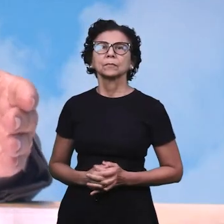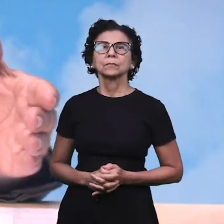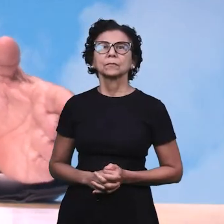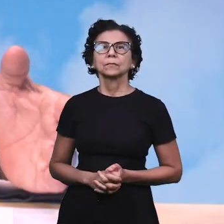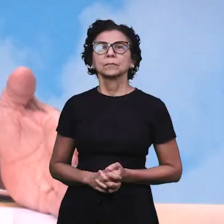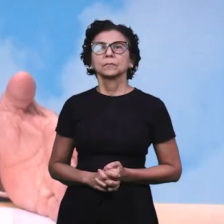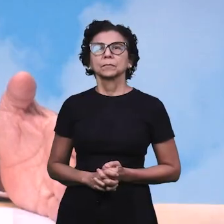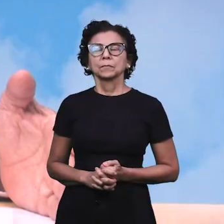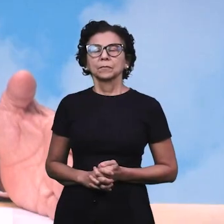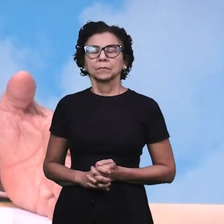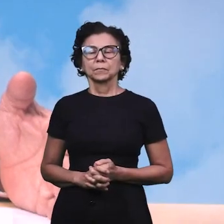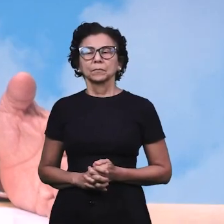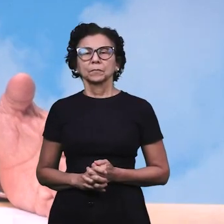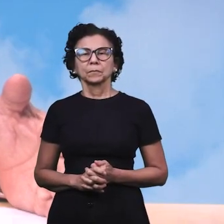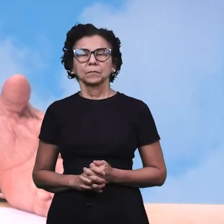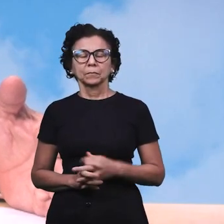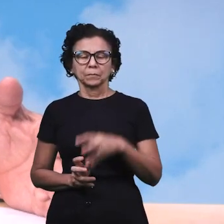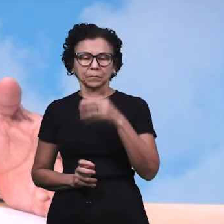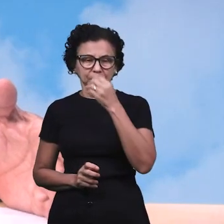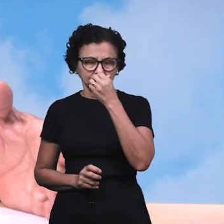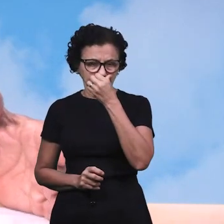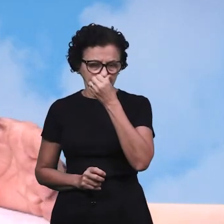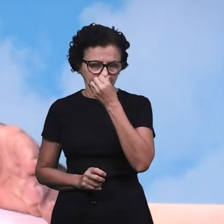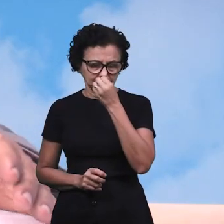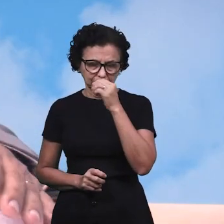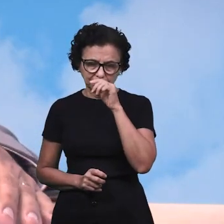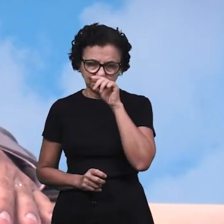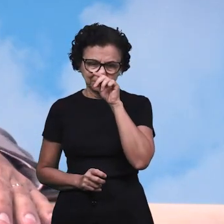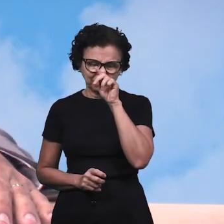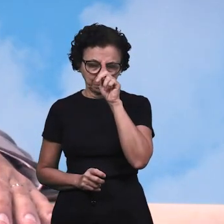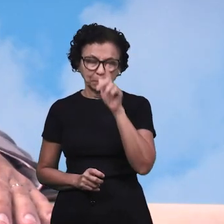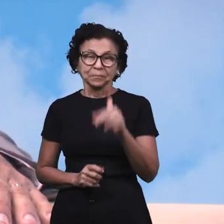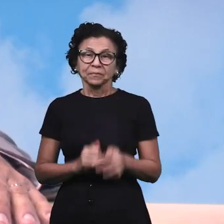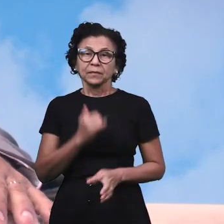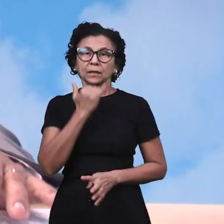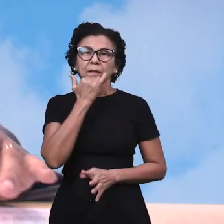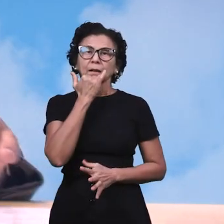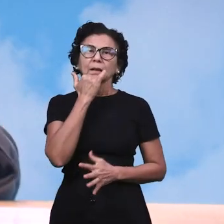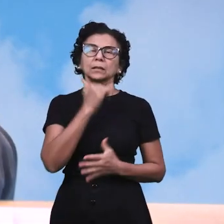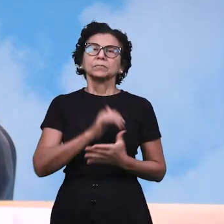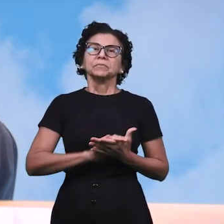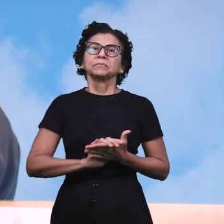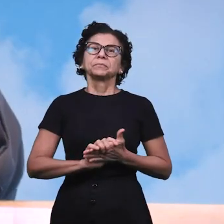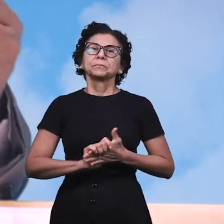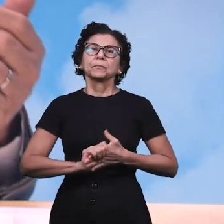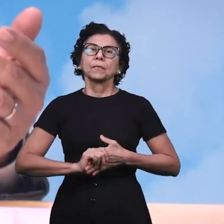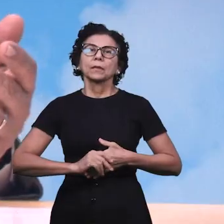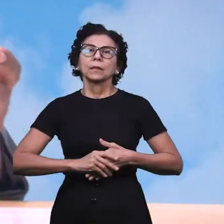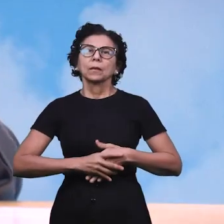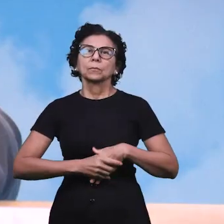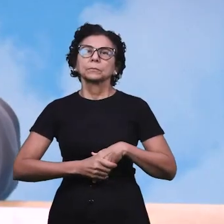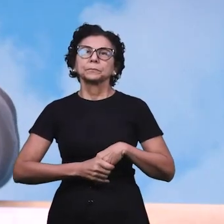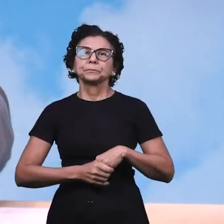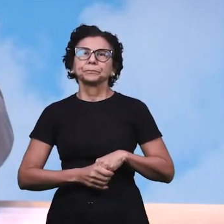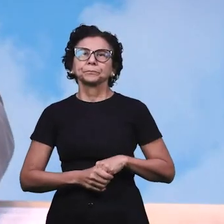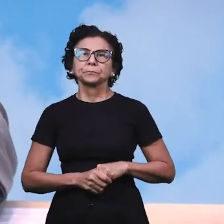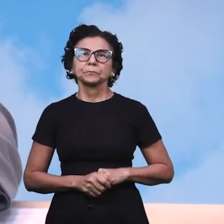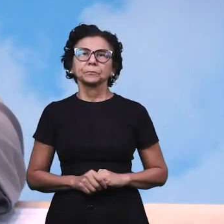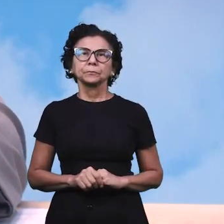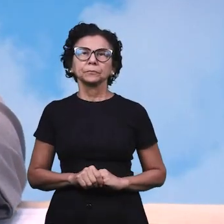A parte que nós entramos agora fala de outra parte. No outro programa,